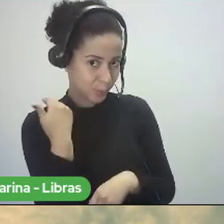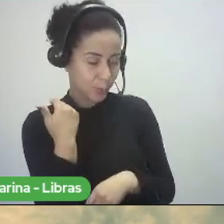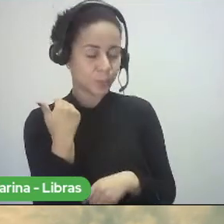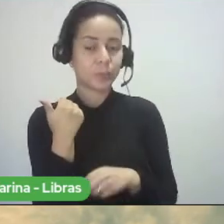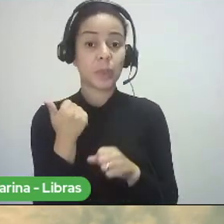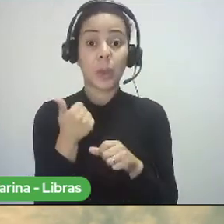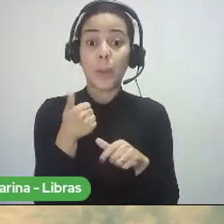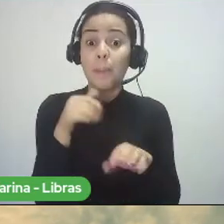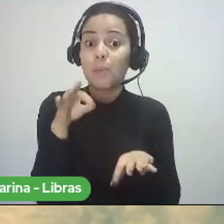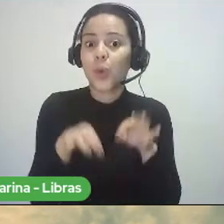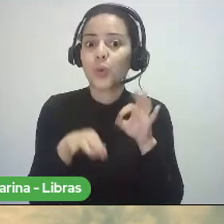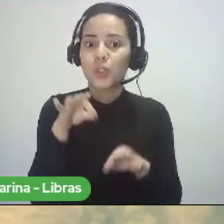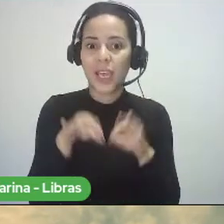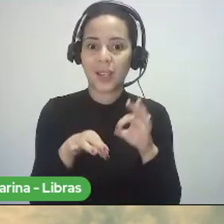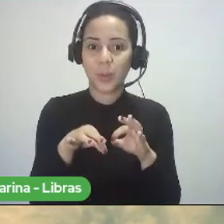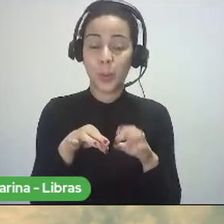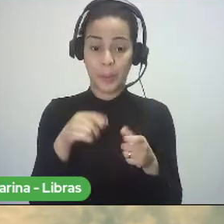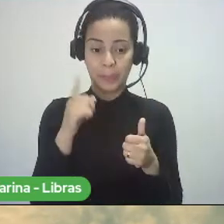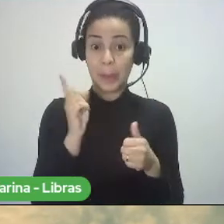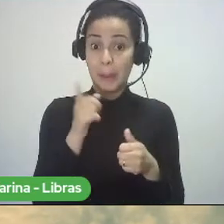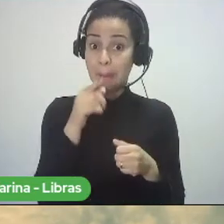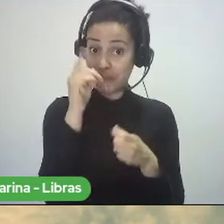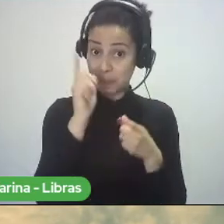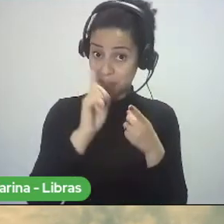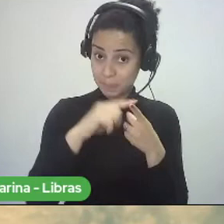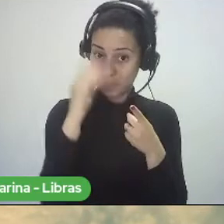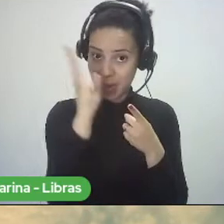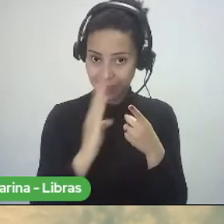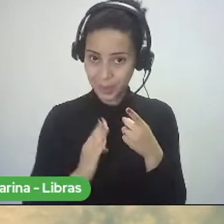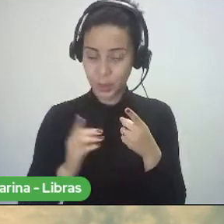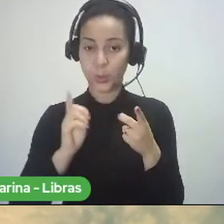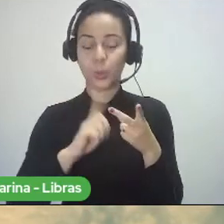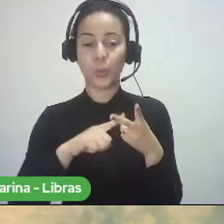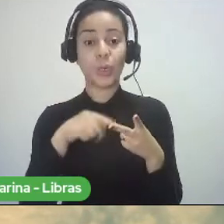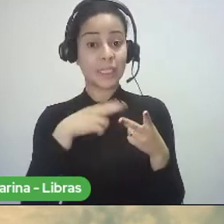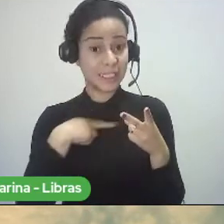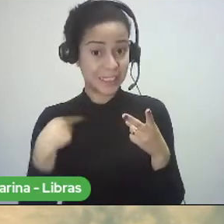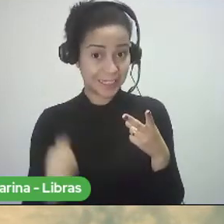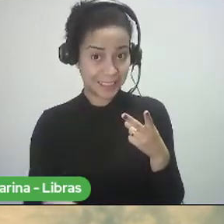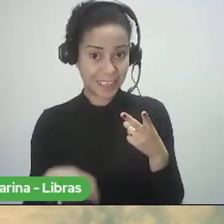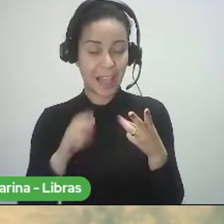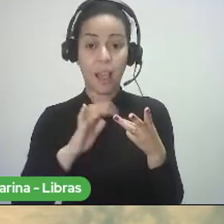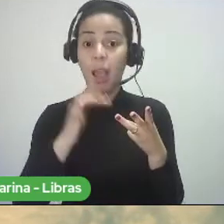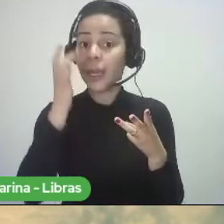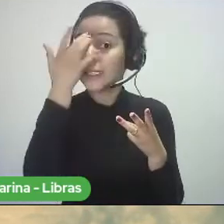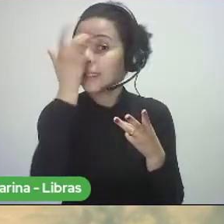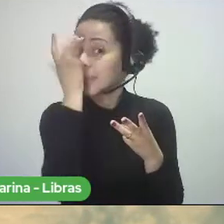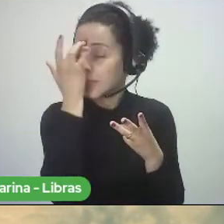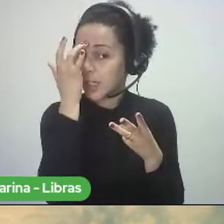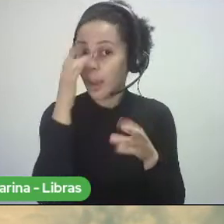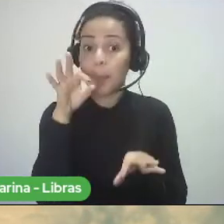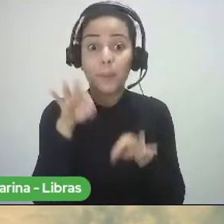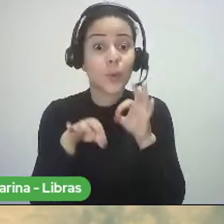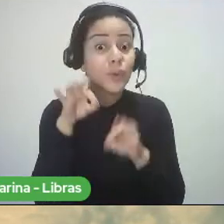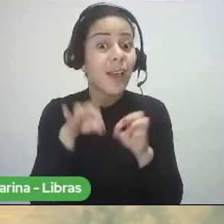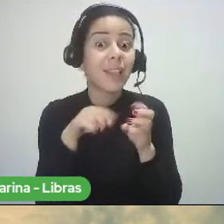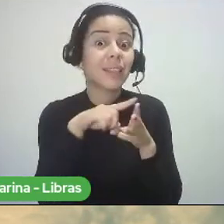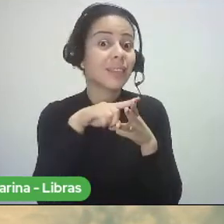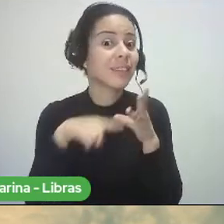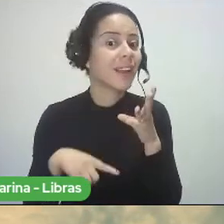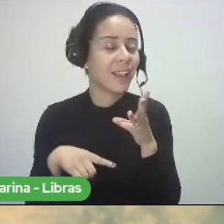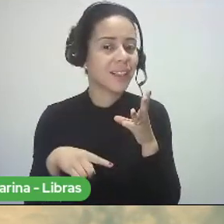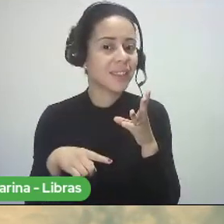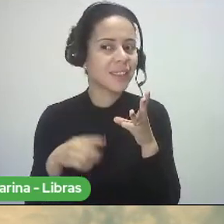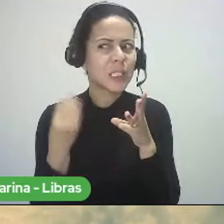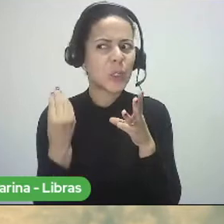era Brasil, China e Índia. Então, por mais que a gente quisesse, era praticamente impossível a gente conseguir colocar todo mundo na